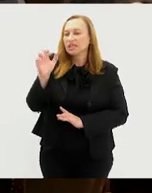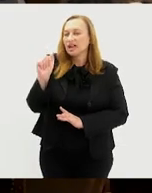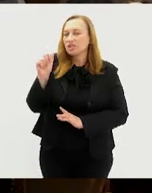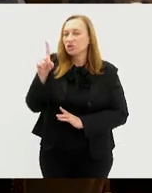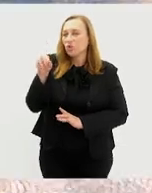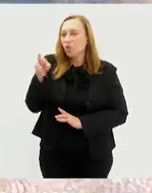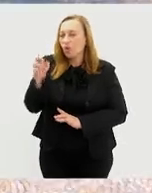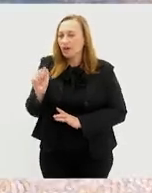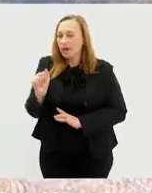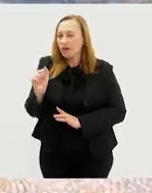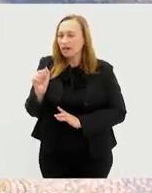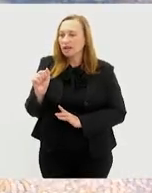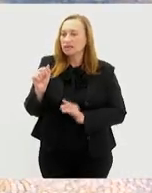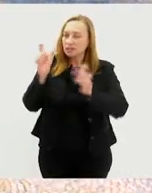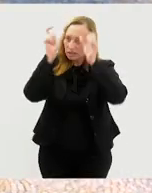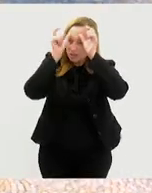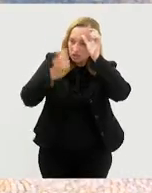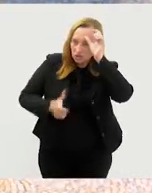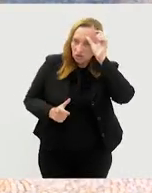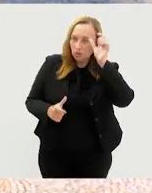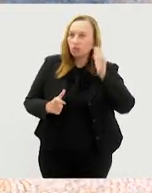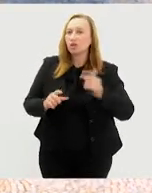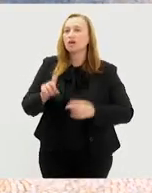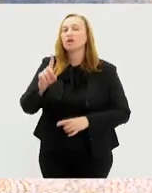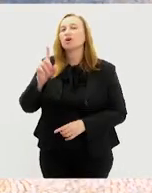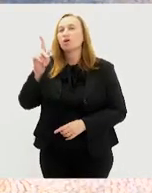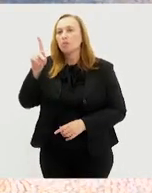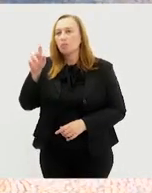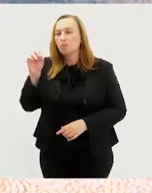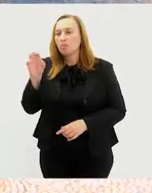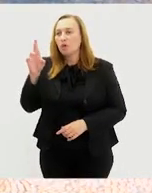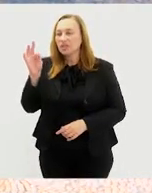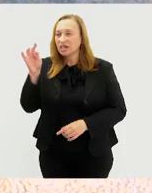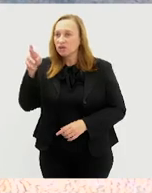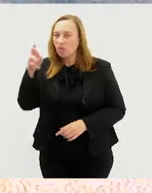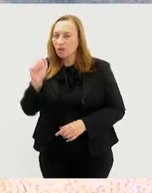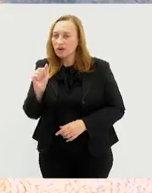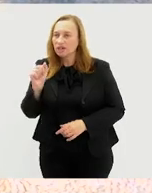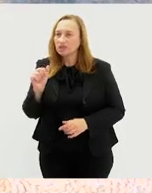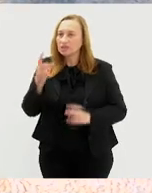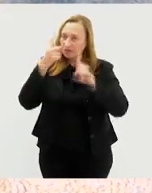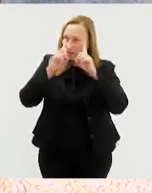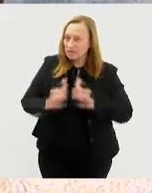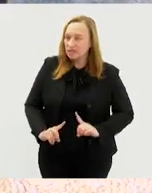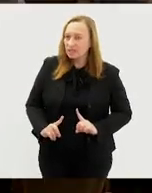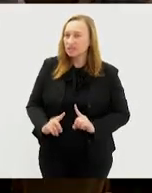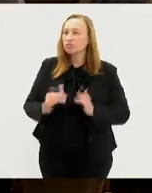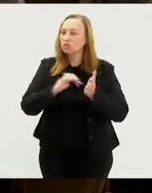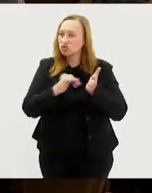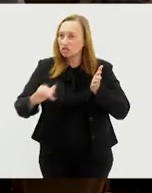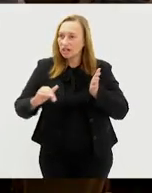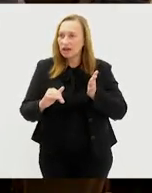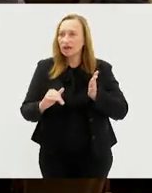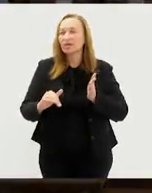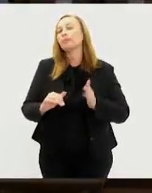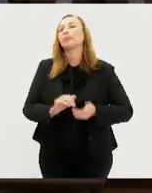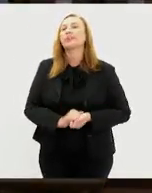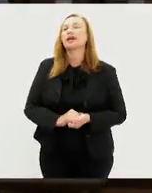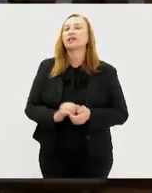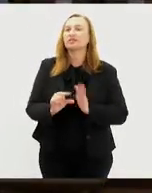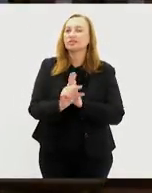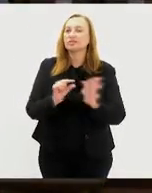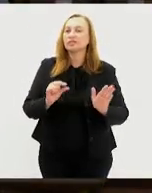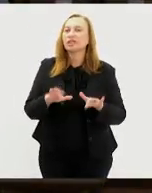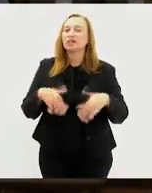mudou então se vai haver as correções não precisa ter a emenda tô retirando as emendas sendo assim a